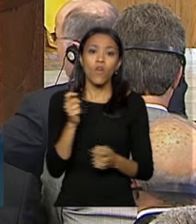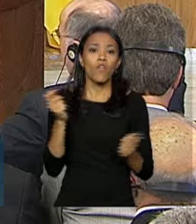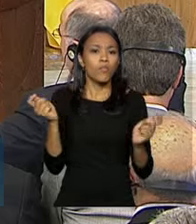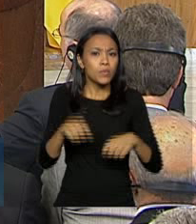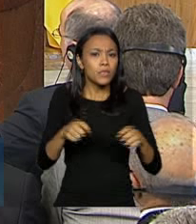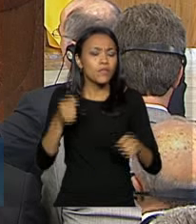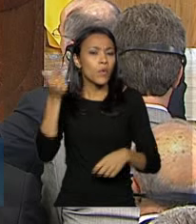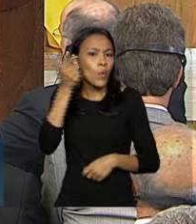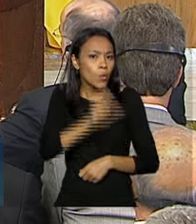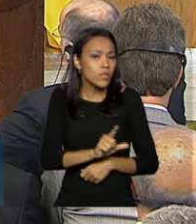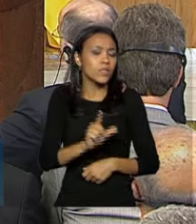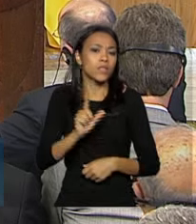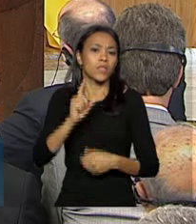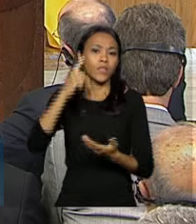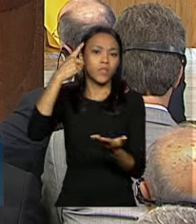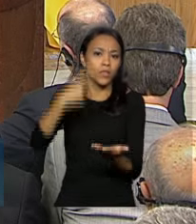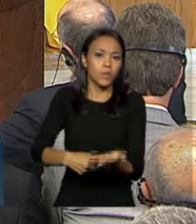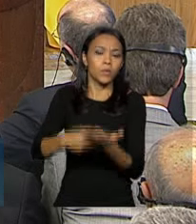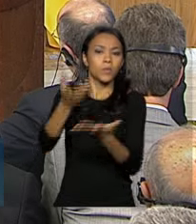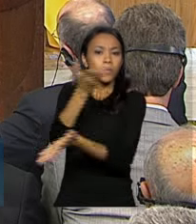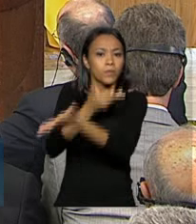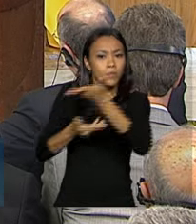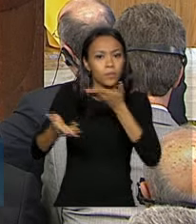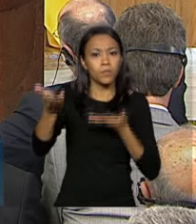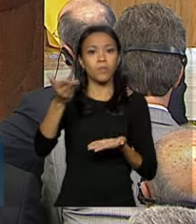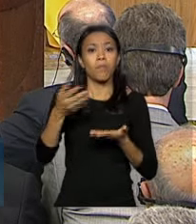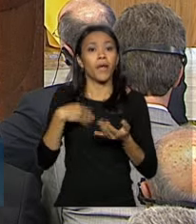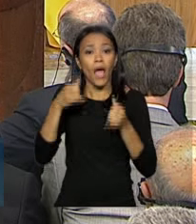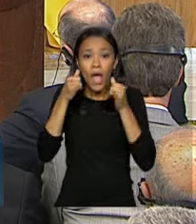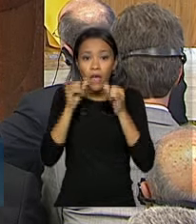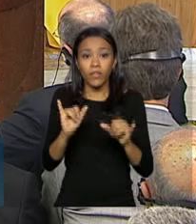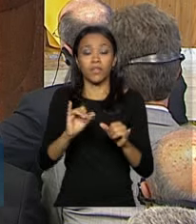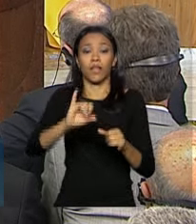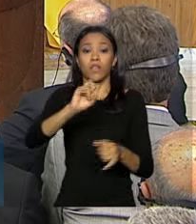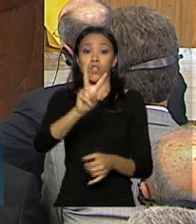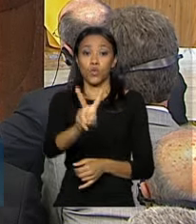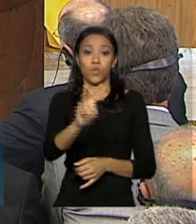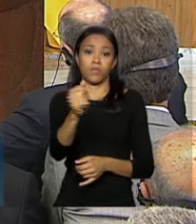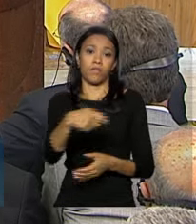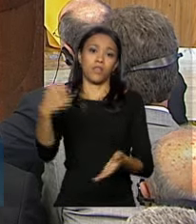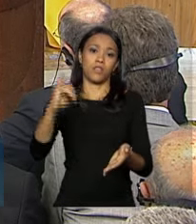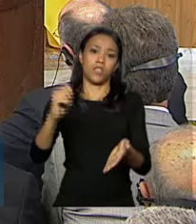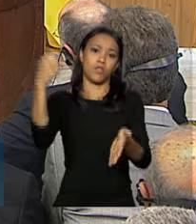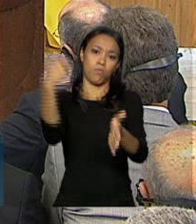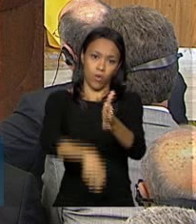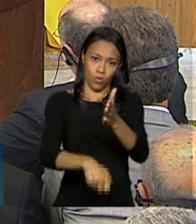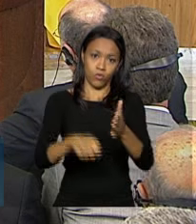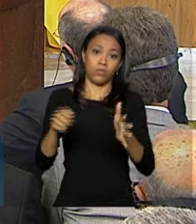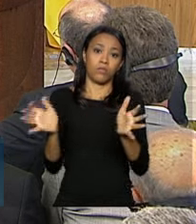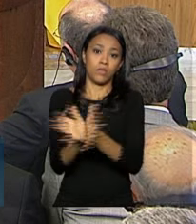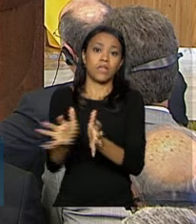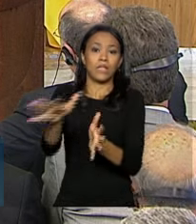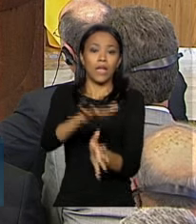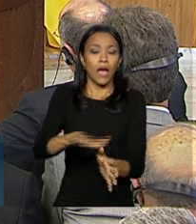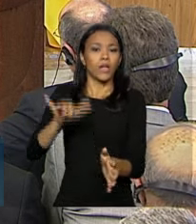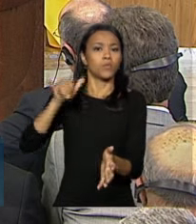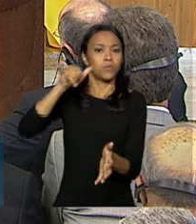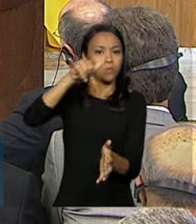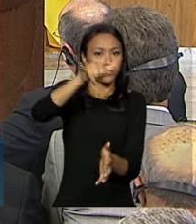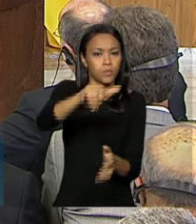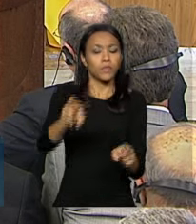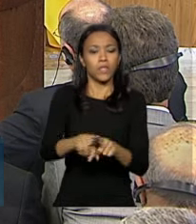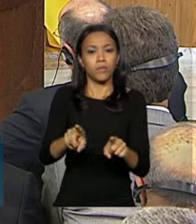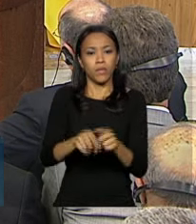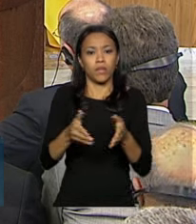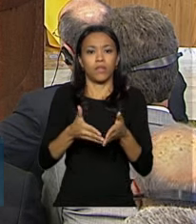conseguir um acordo para evitar a dupla tributação na área dos transportes marítimos e aéreos. Bom, é um